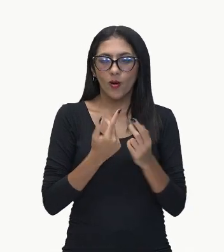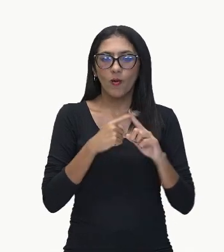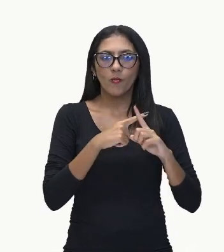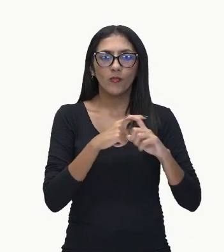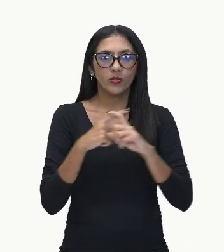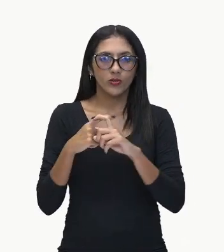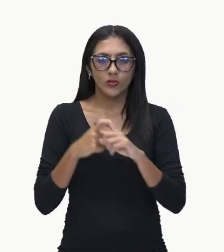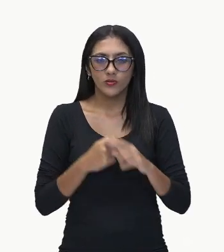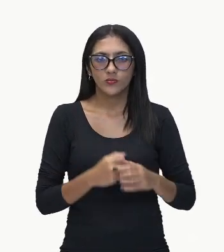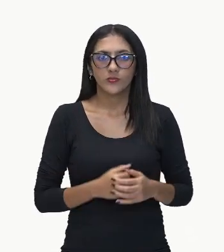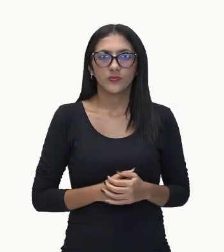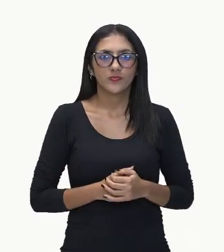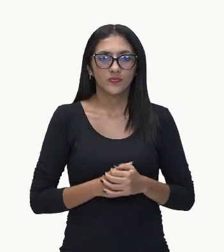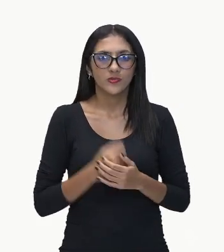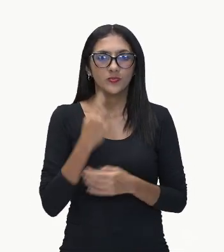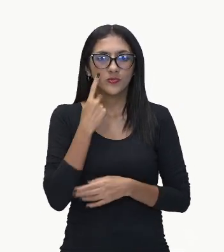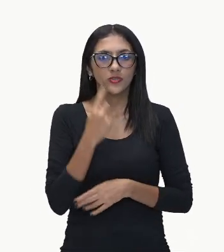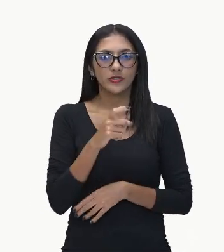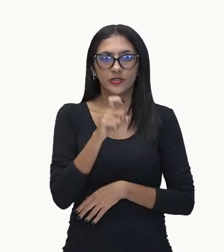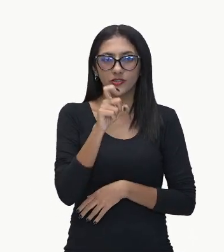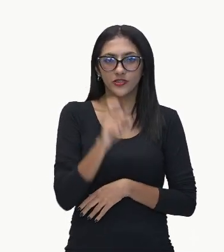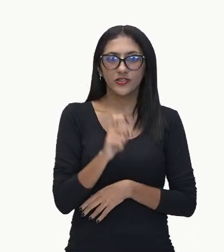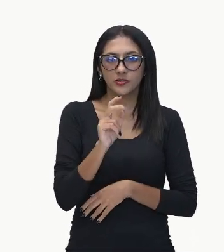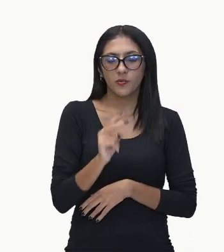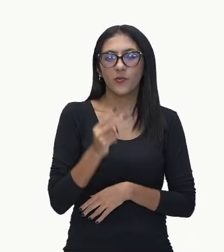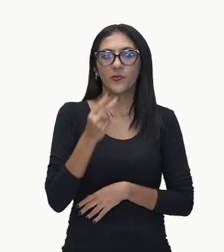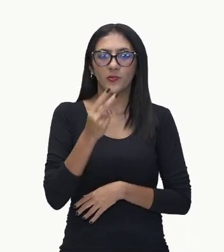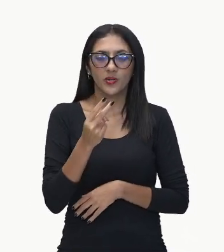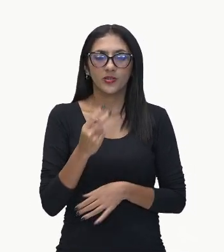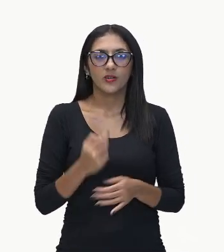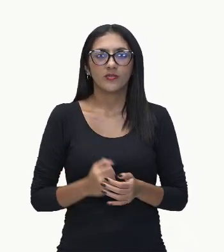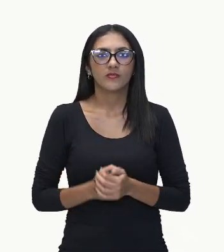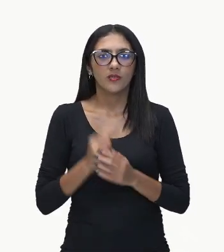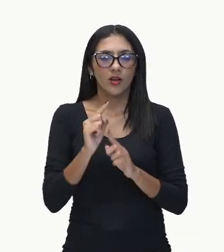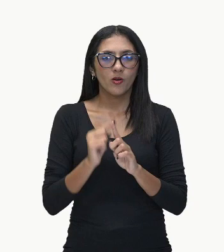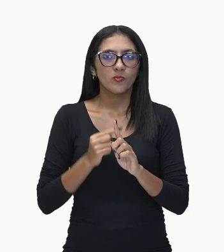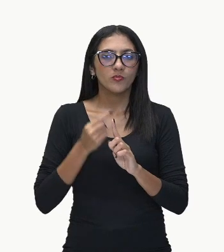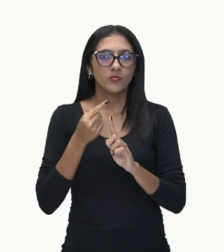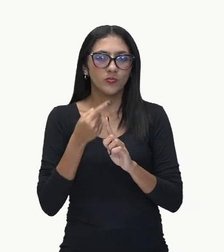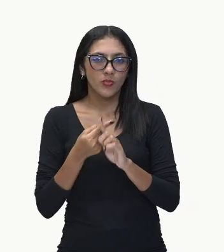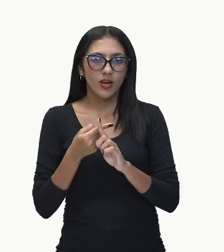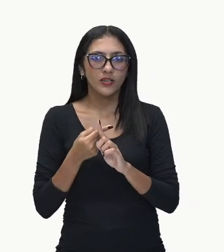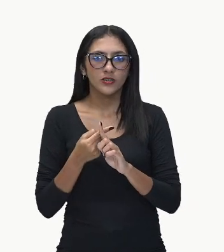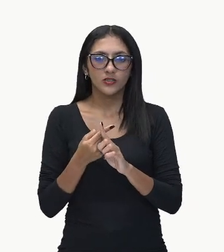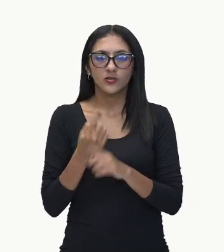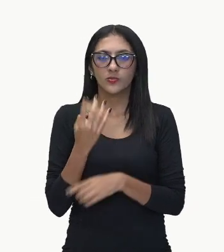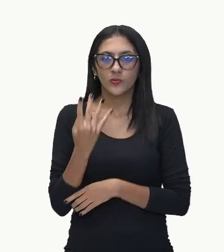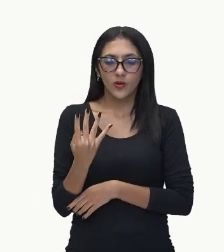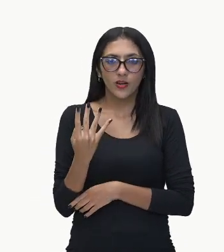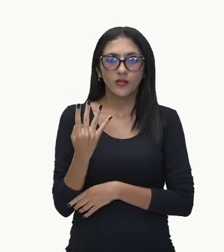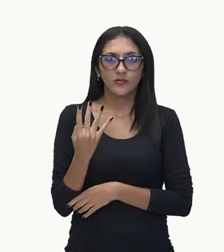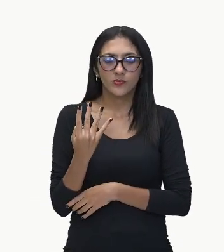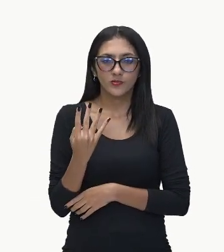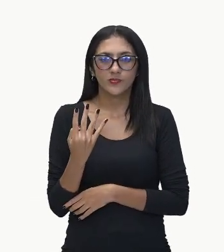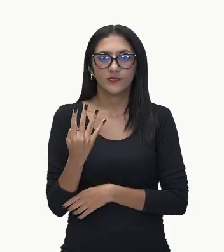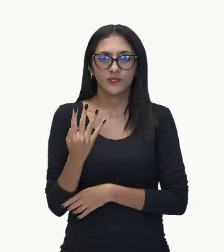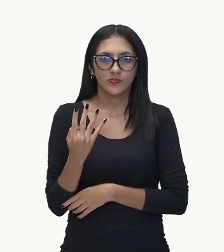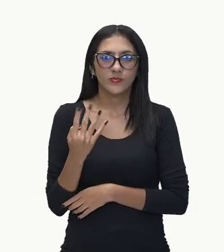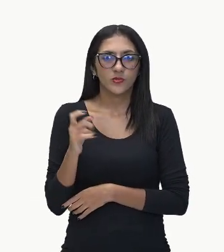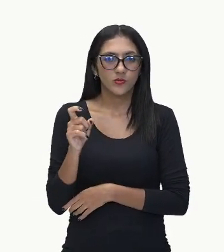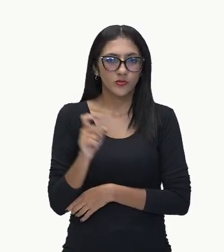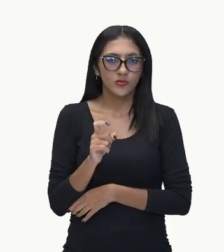quadrado do primeiro x qu + 2 x o 1eo xes o segundo 2 x x x 2